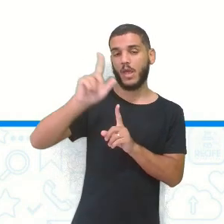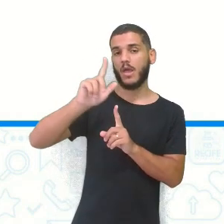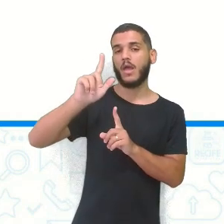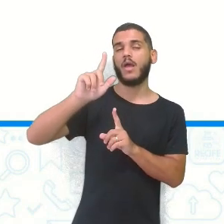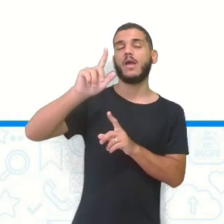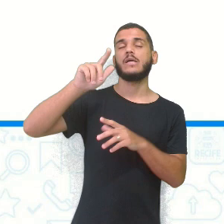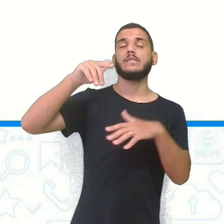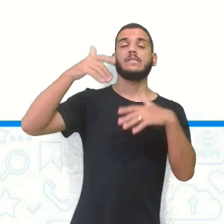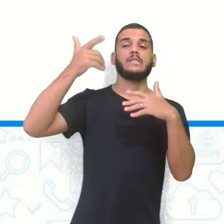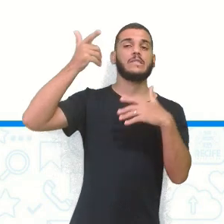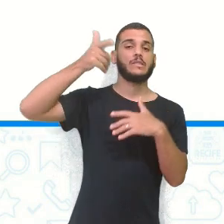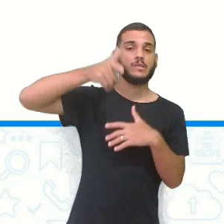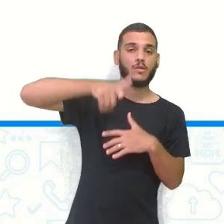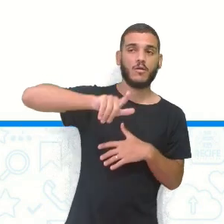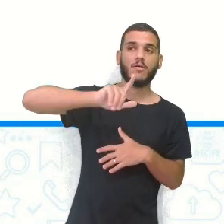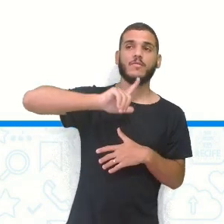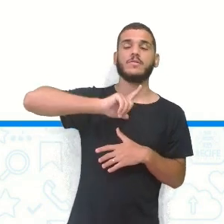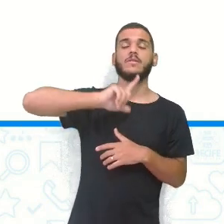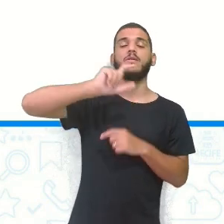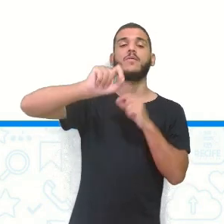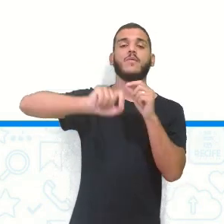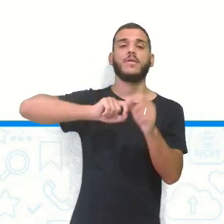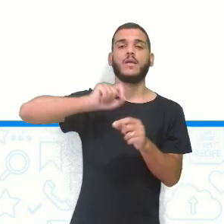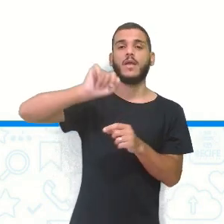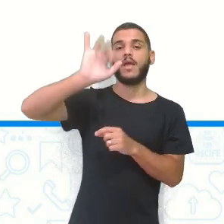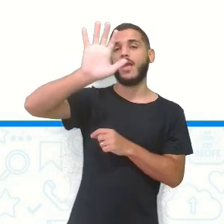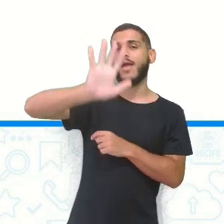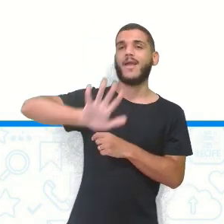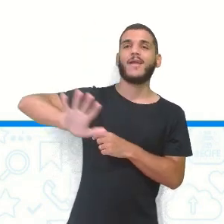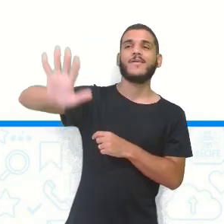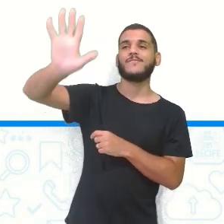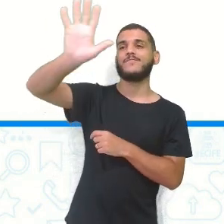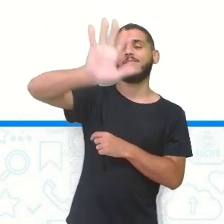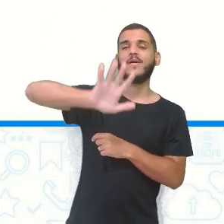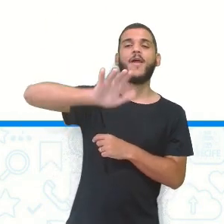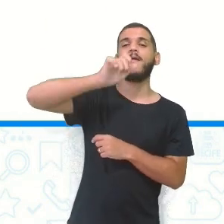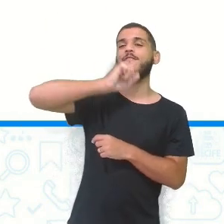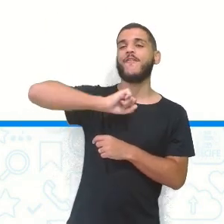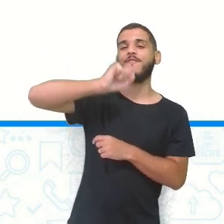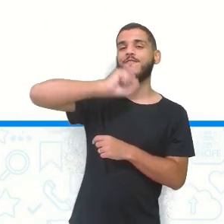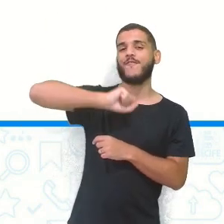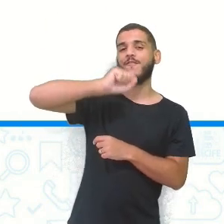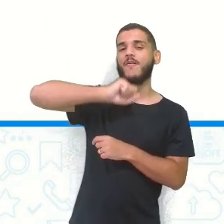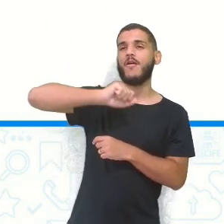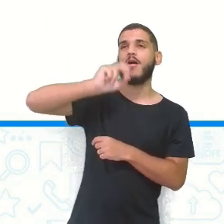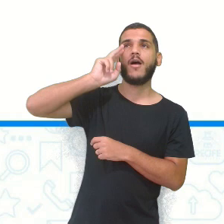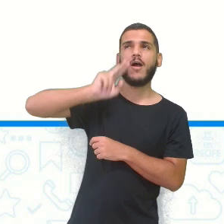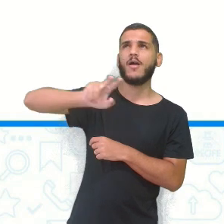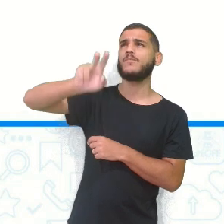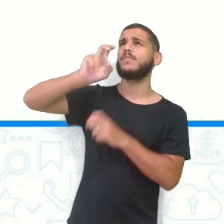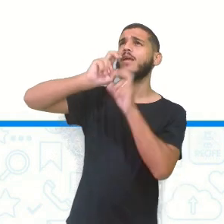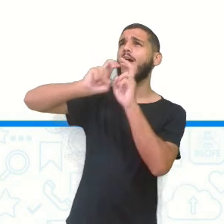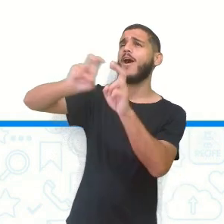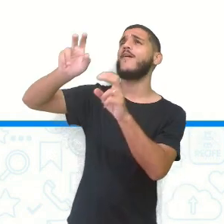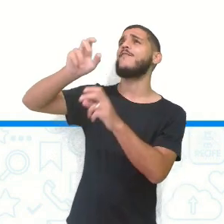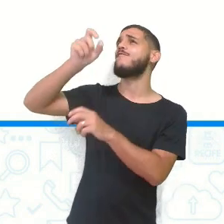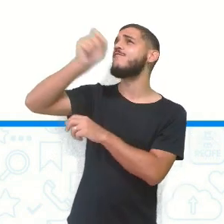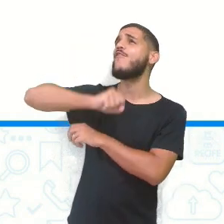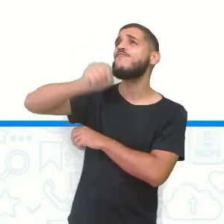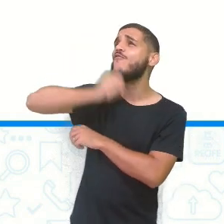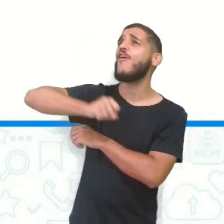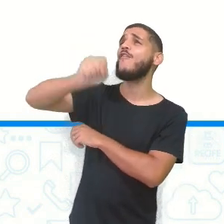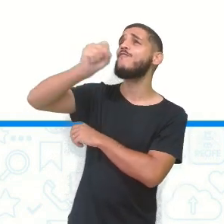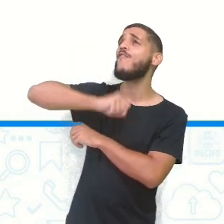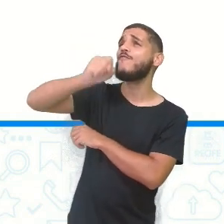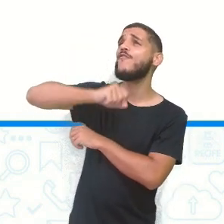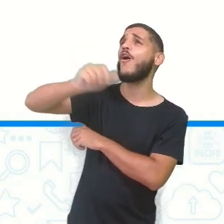fósforo, surgiu diante dela a imagem da sua amada vovó, A menina gritava, vovó, vovó, me